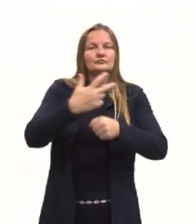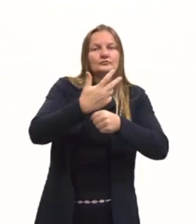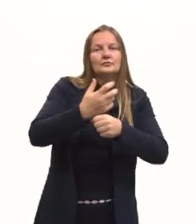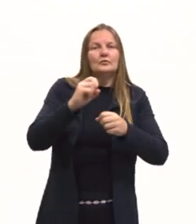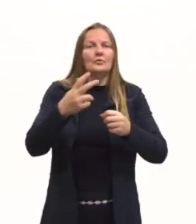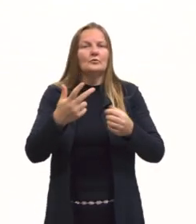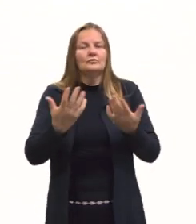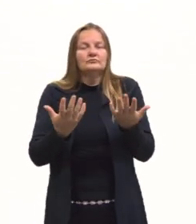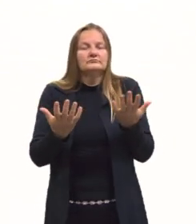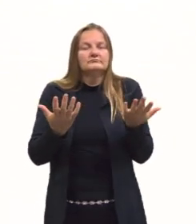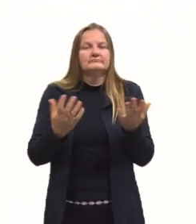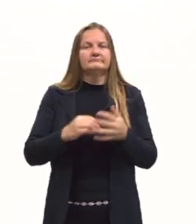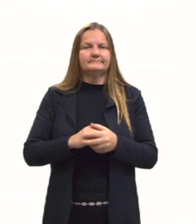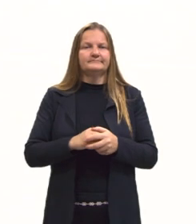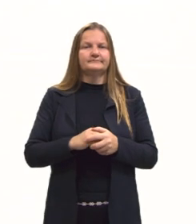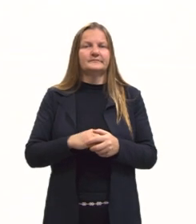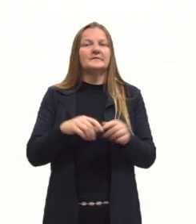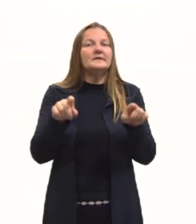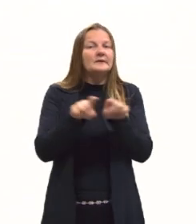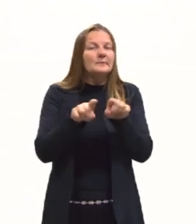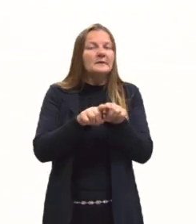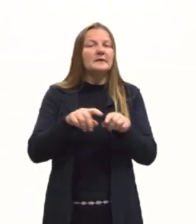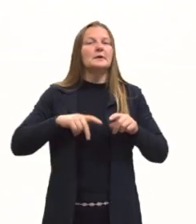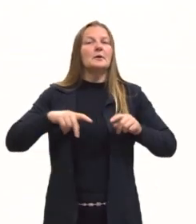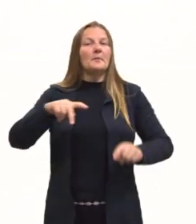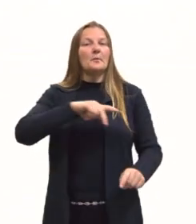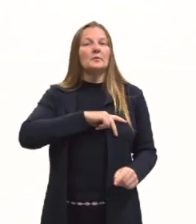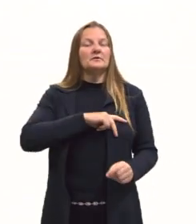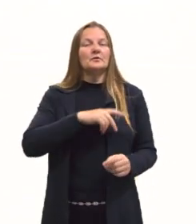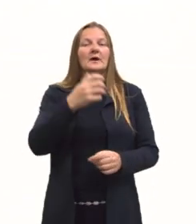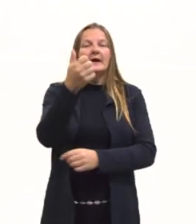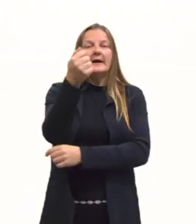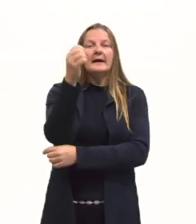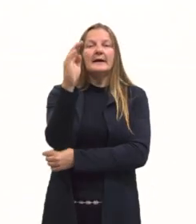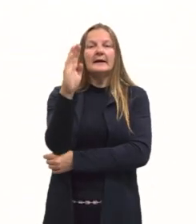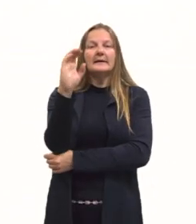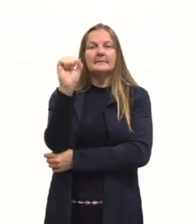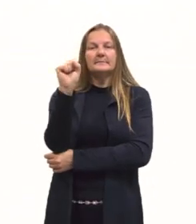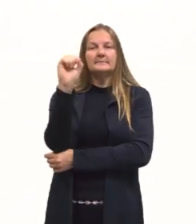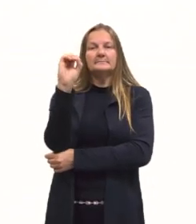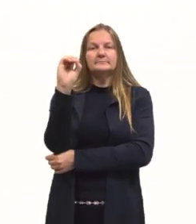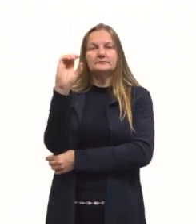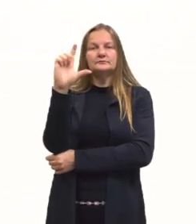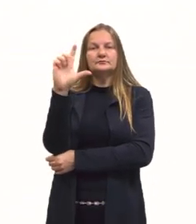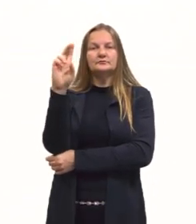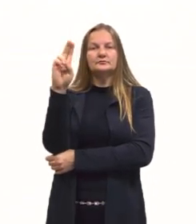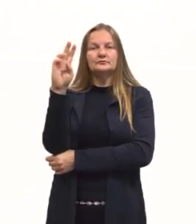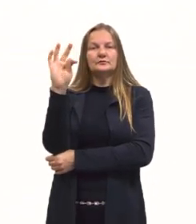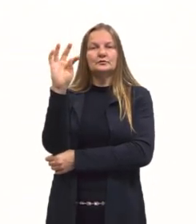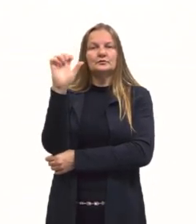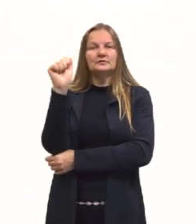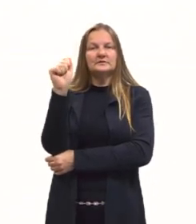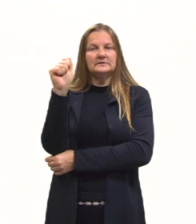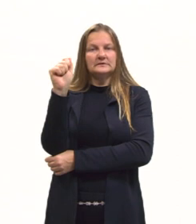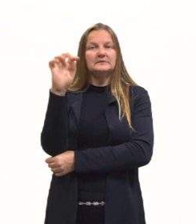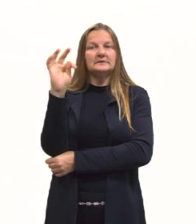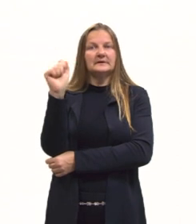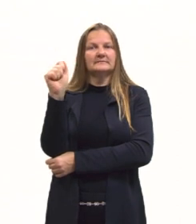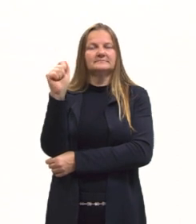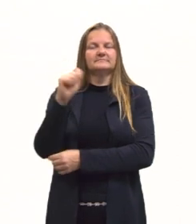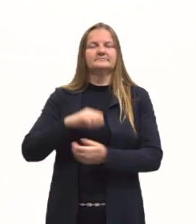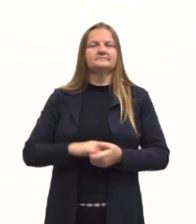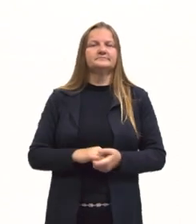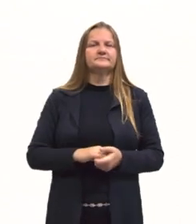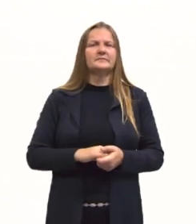entre outras coisas ea nós temos a população absoluta que é o índice né que vai determinar o território essa